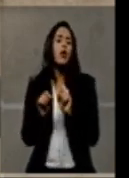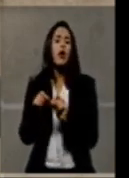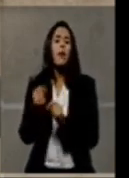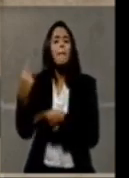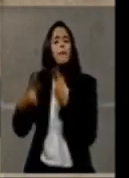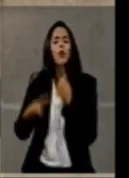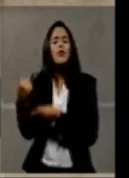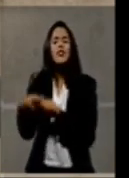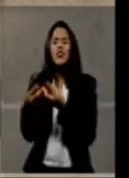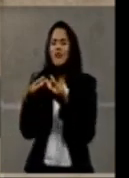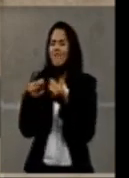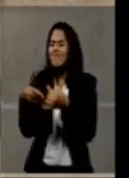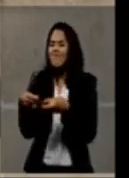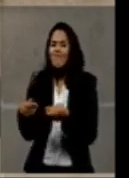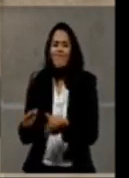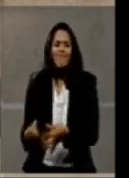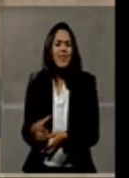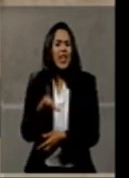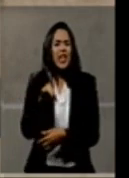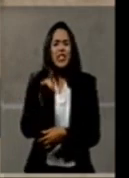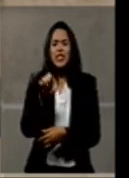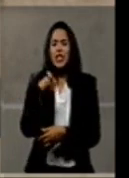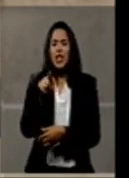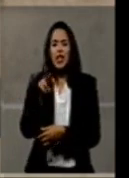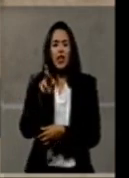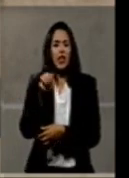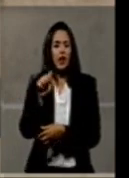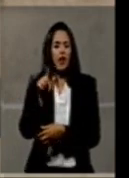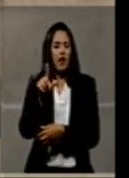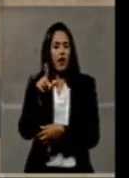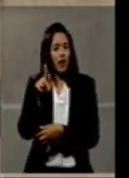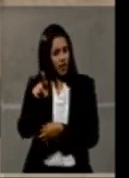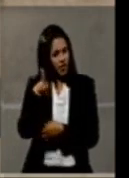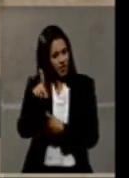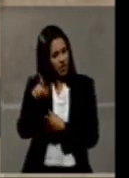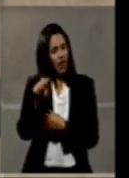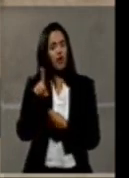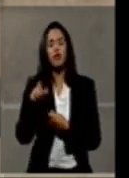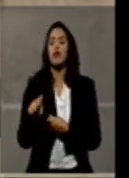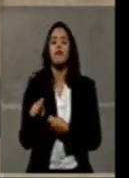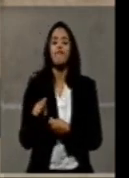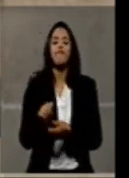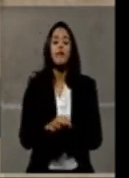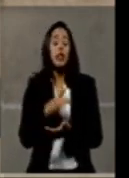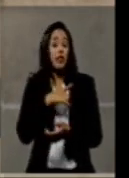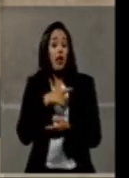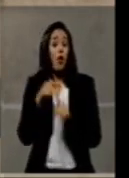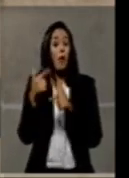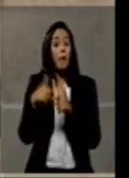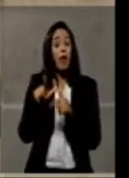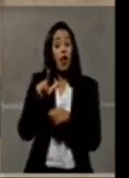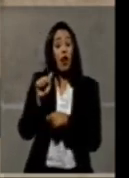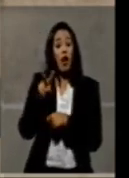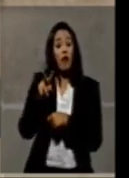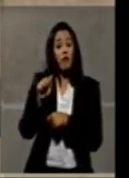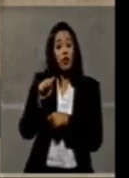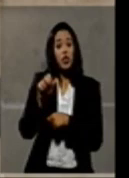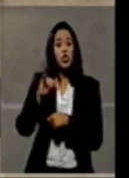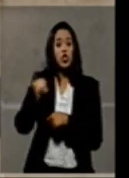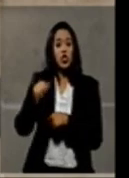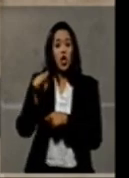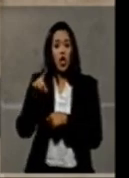política exposta exatamente no curso da dita operação lava-jato resistiu